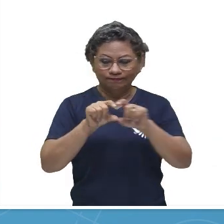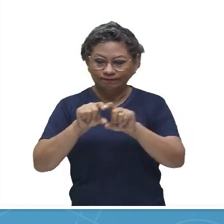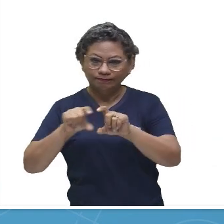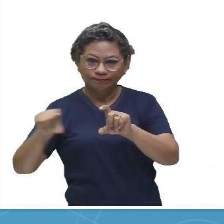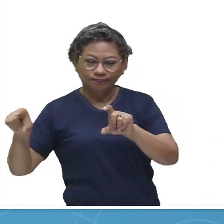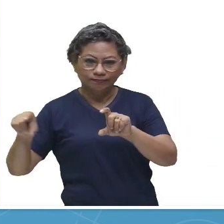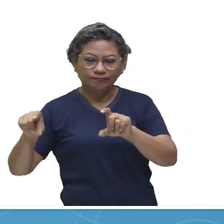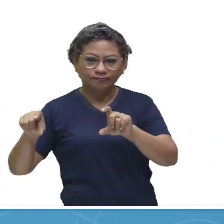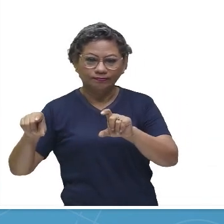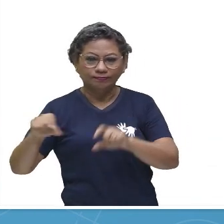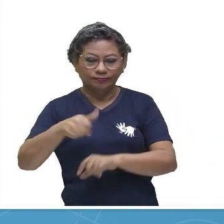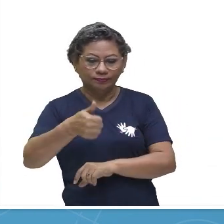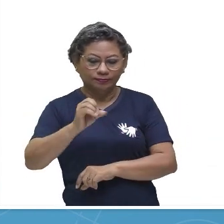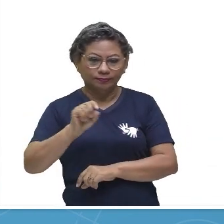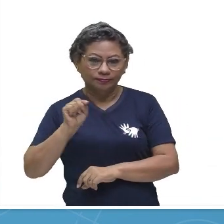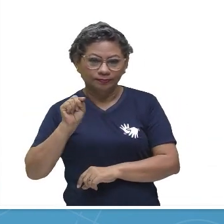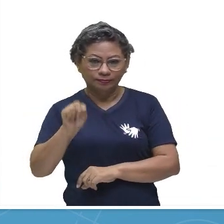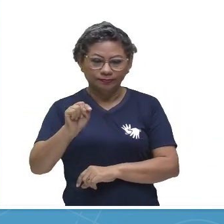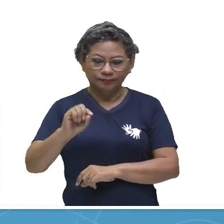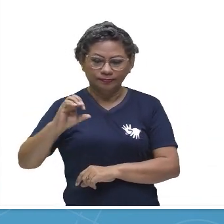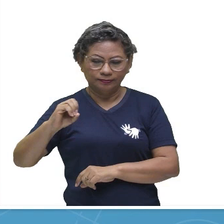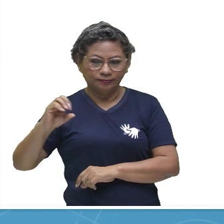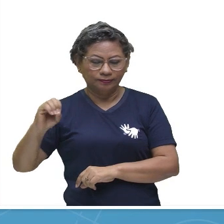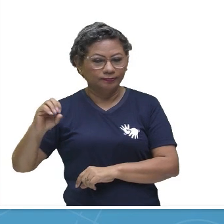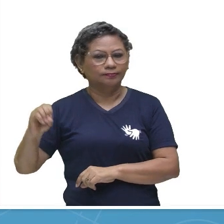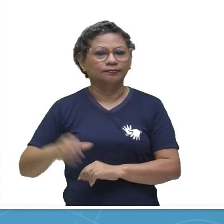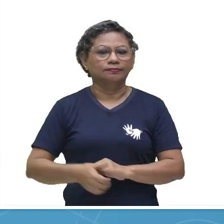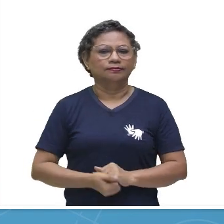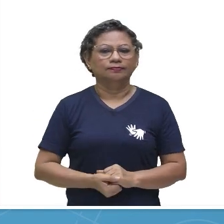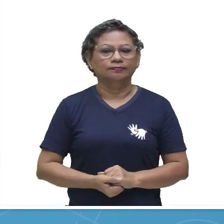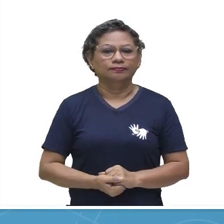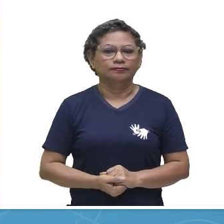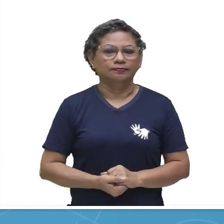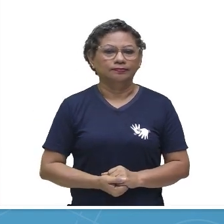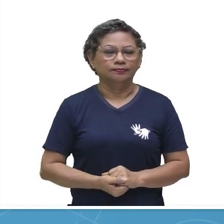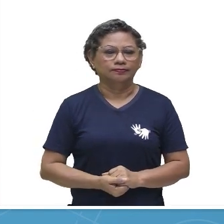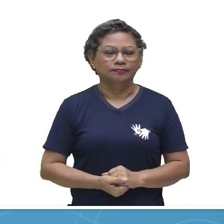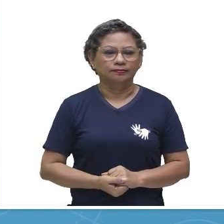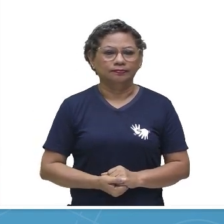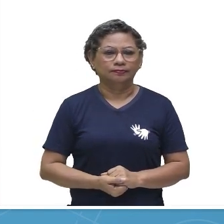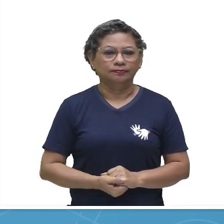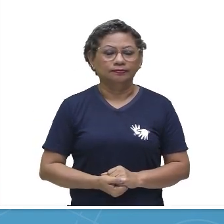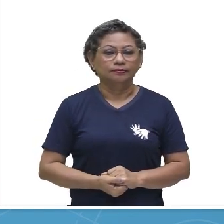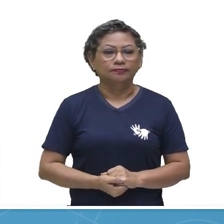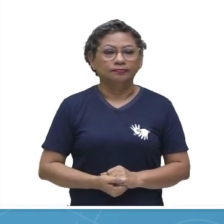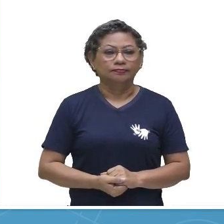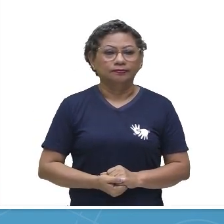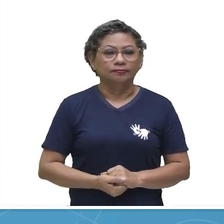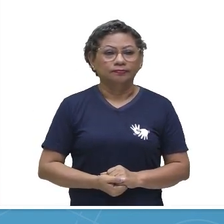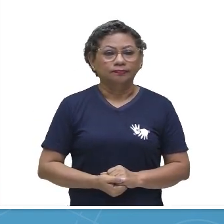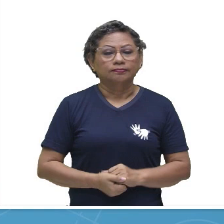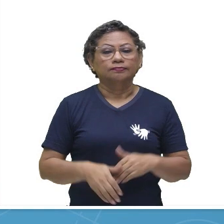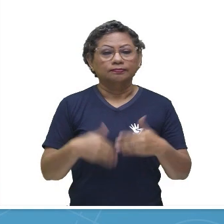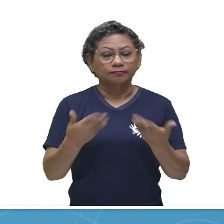E a resposta fica sendo 1 sobre 10.000. Perfeito? Por consequência, nós